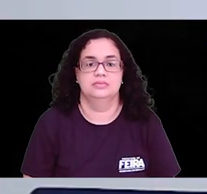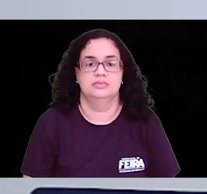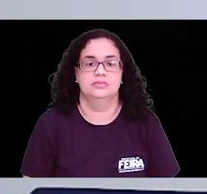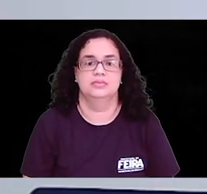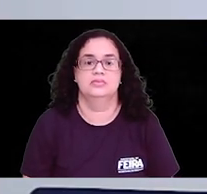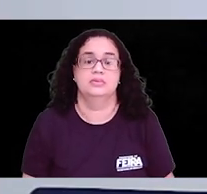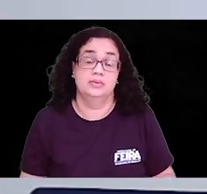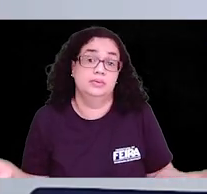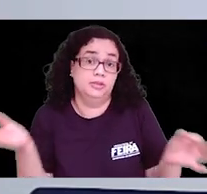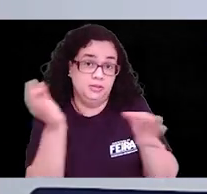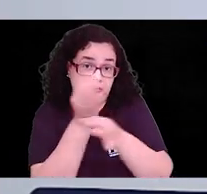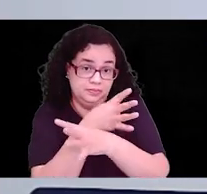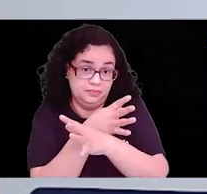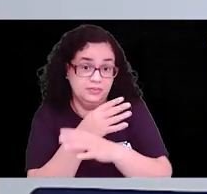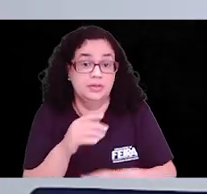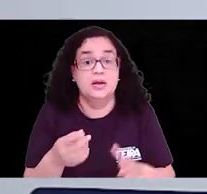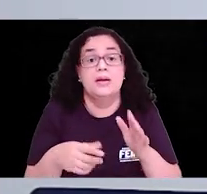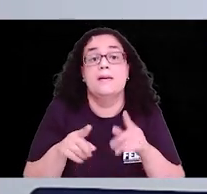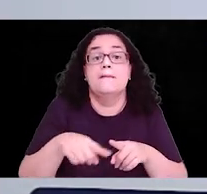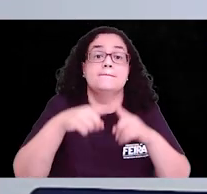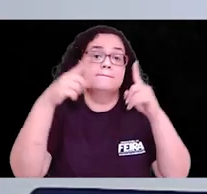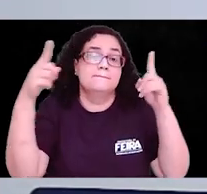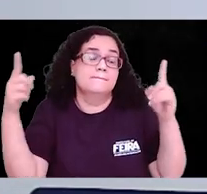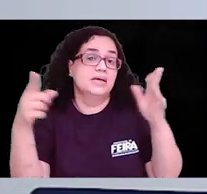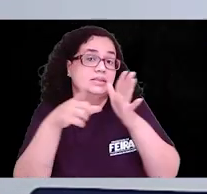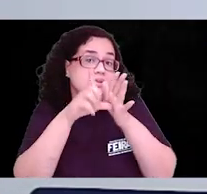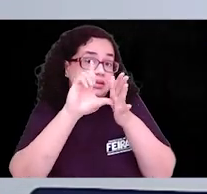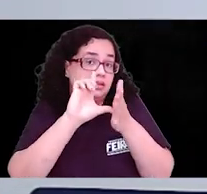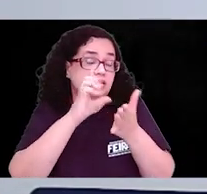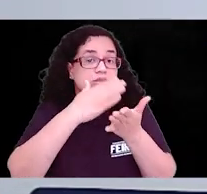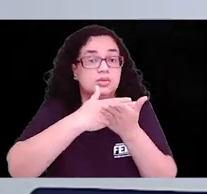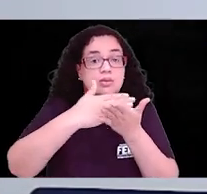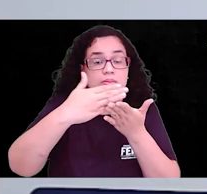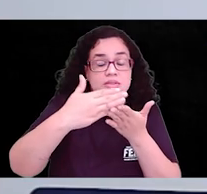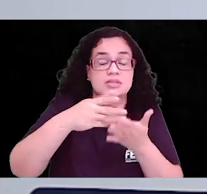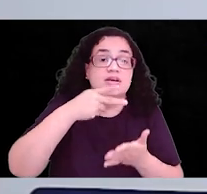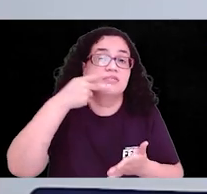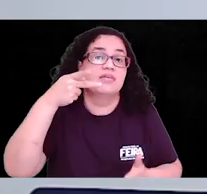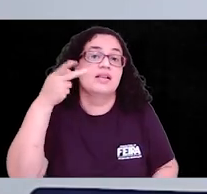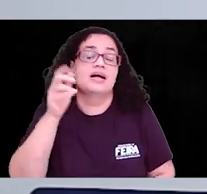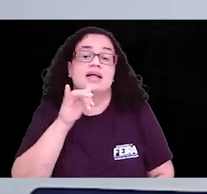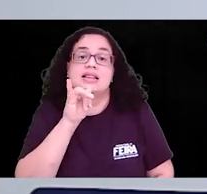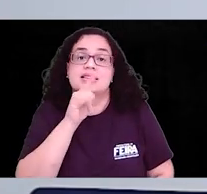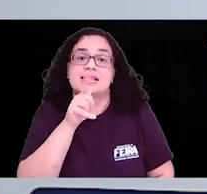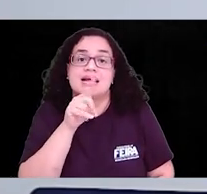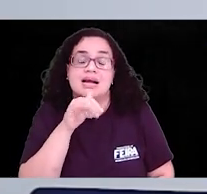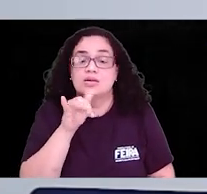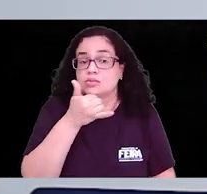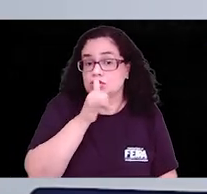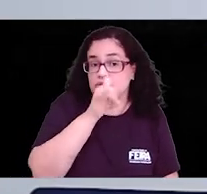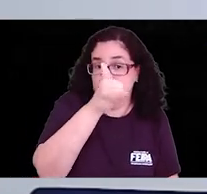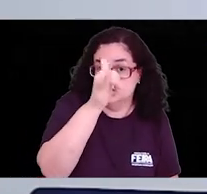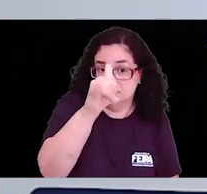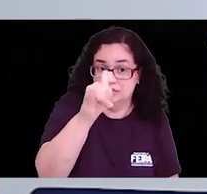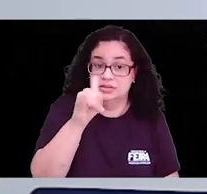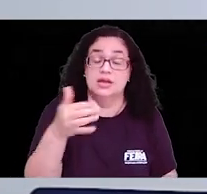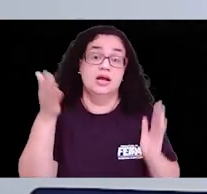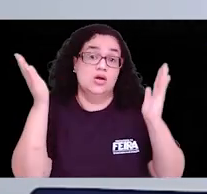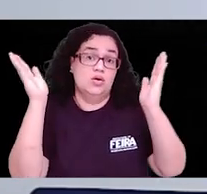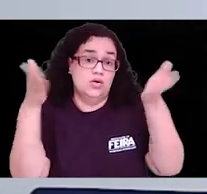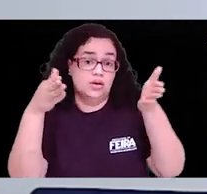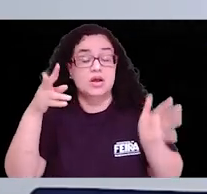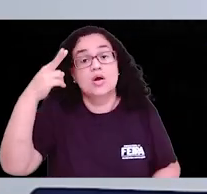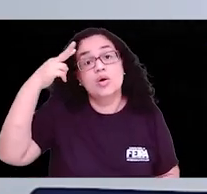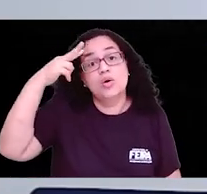não tinha mas antes da gente começar a falar sobre a água EA geração de energia a prova gostaria de passar para